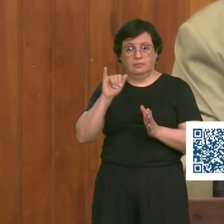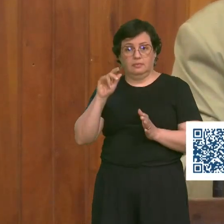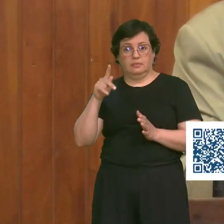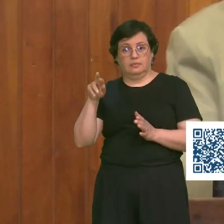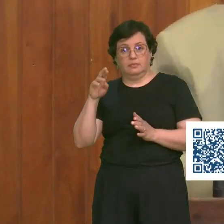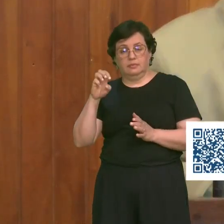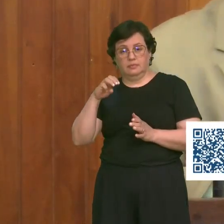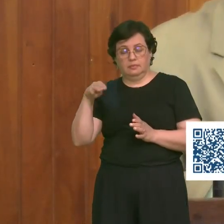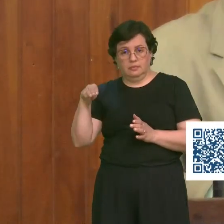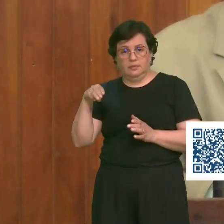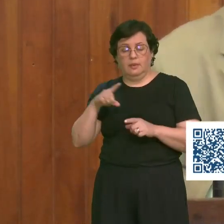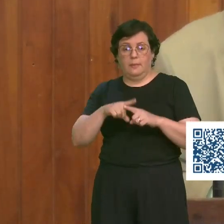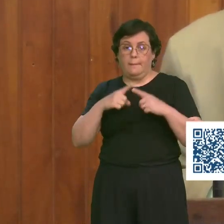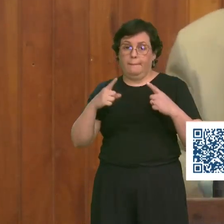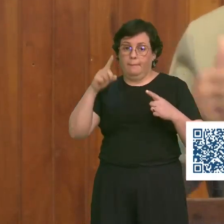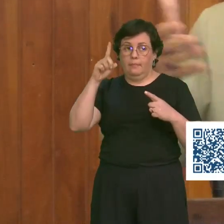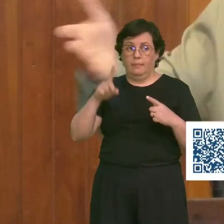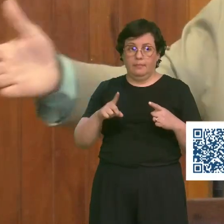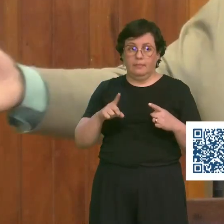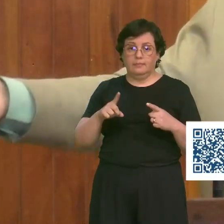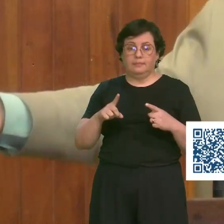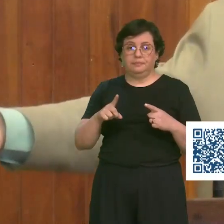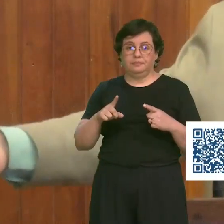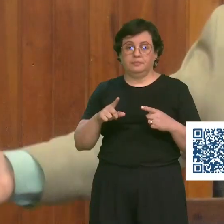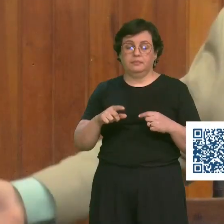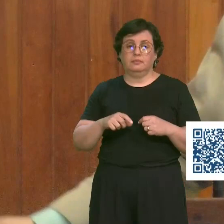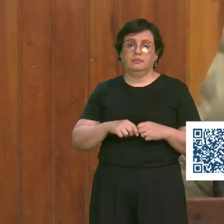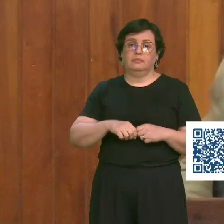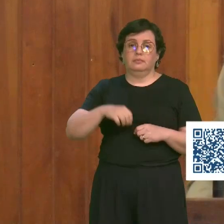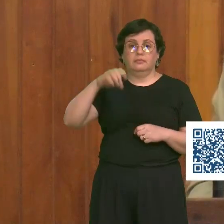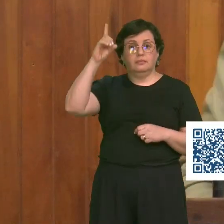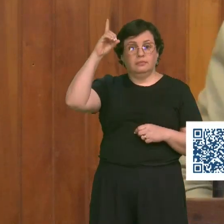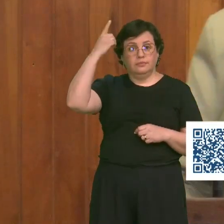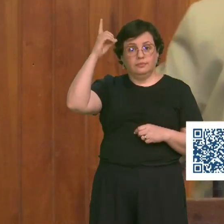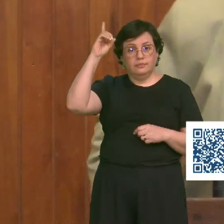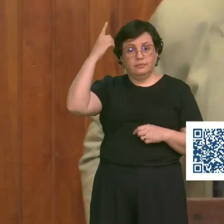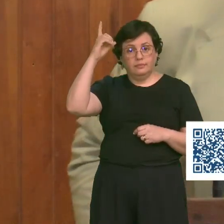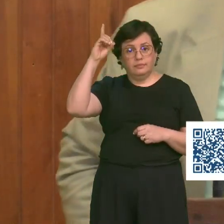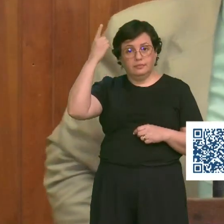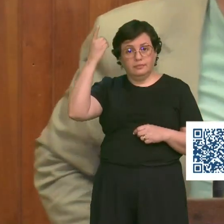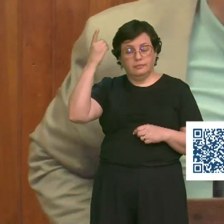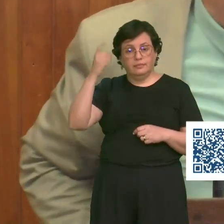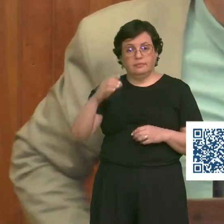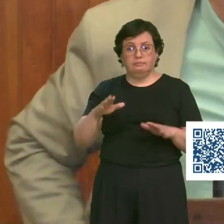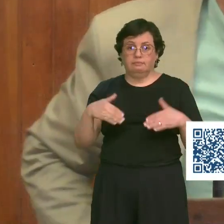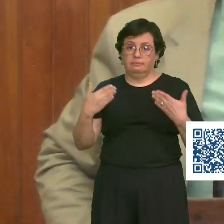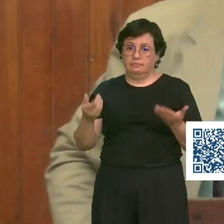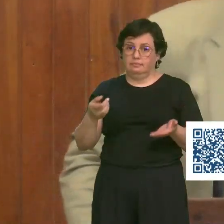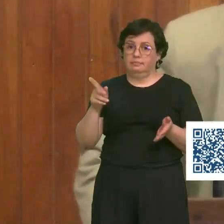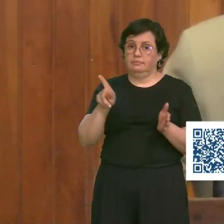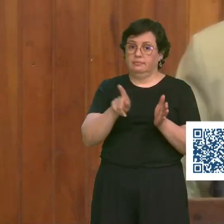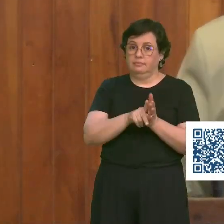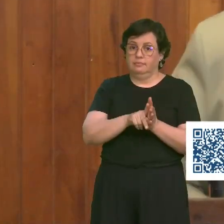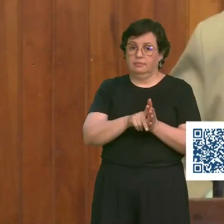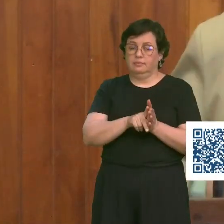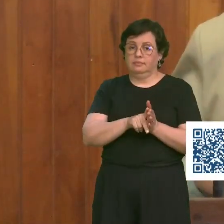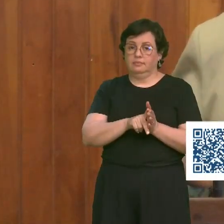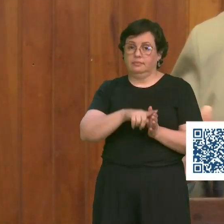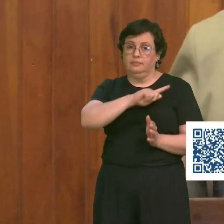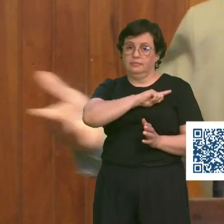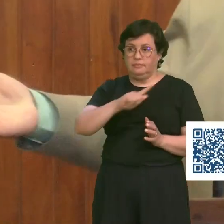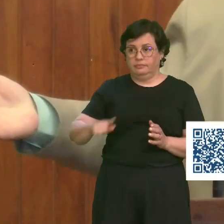do Daniel Quem casa com a viúva tem que assumir os filhos não tem jeito e é do exercício do governo